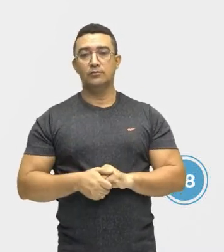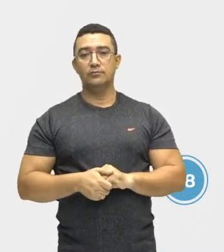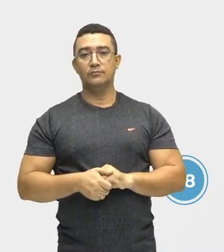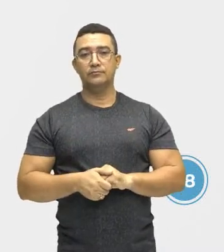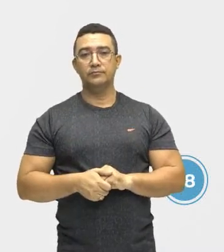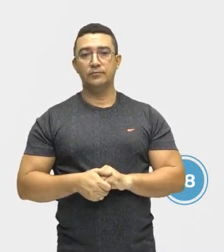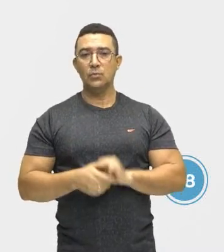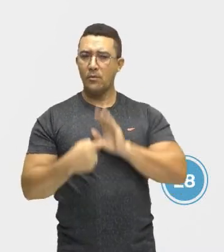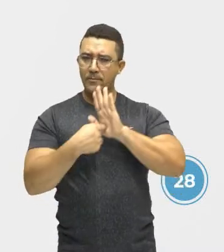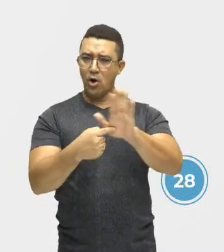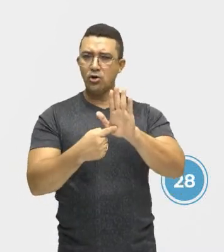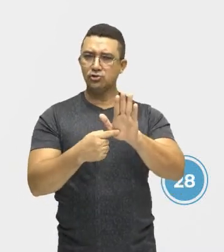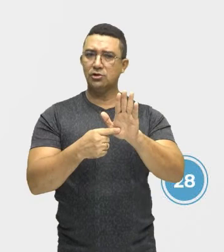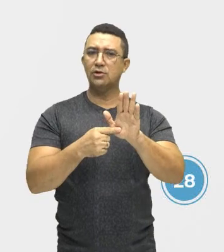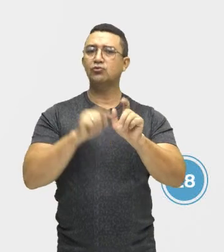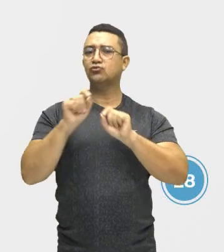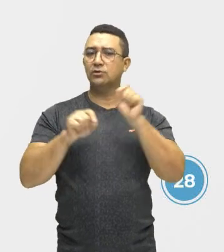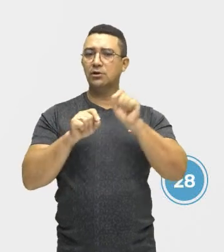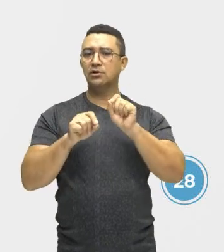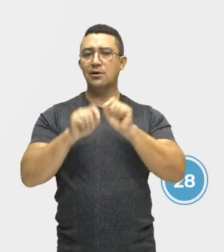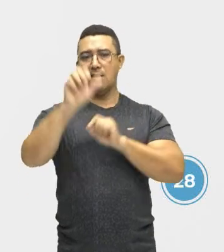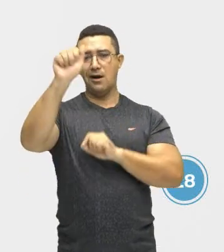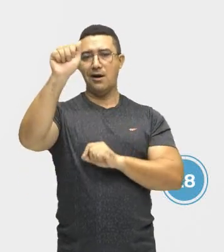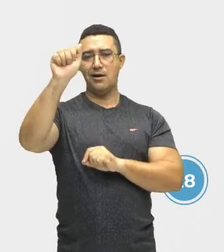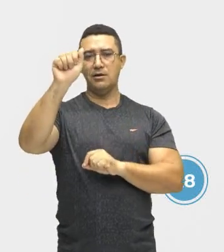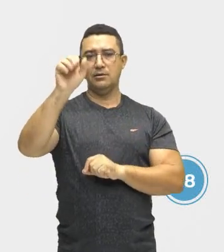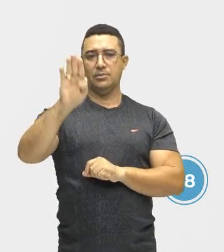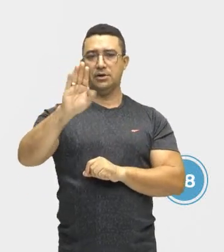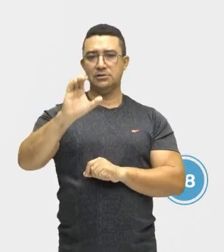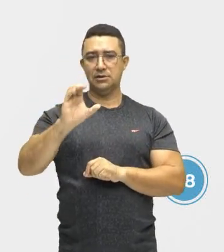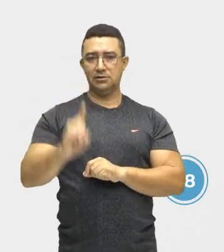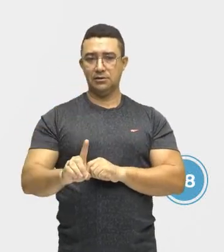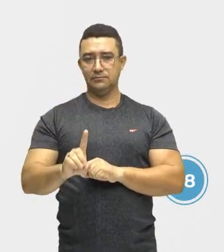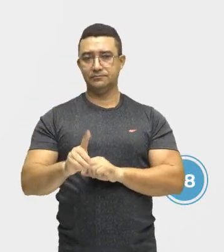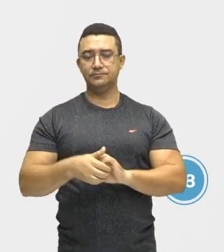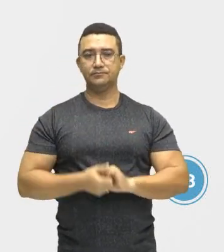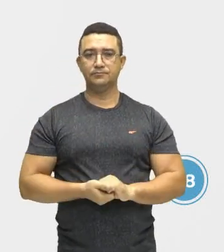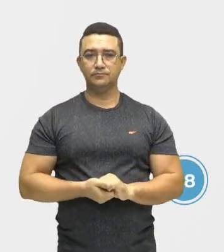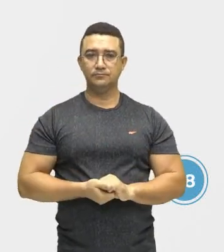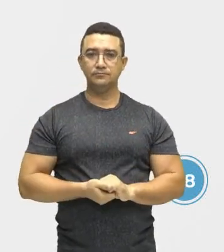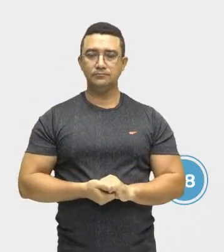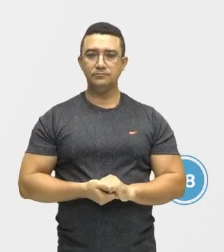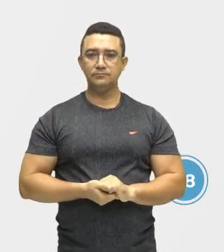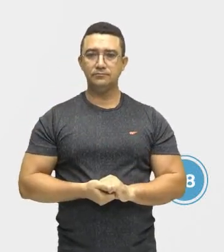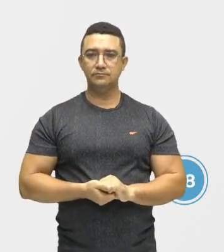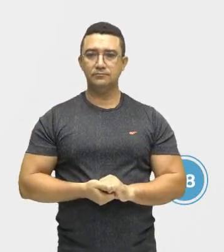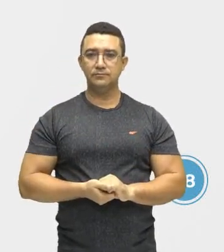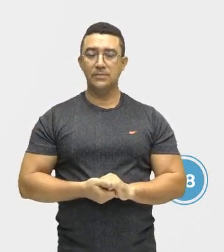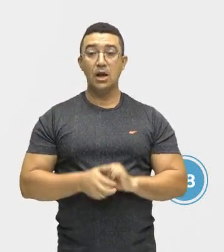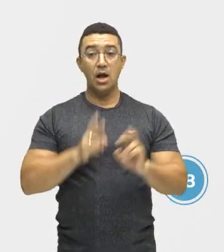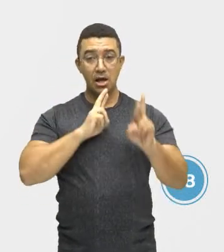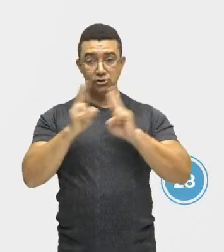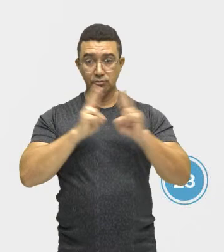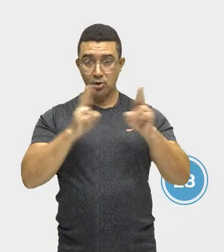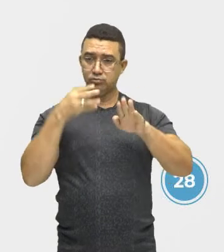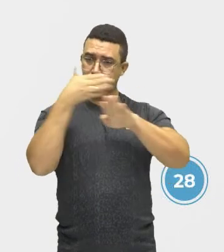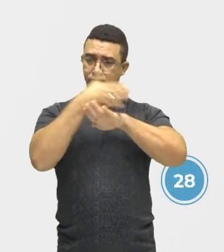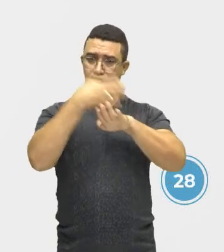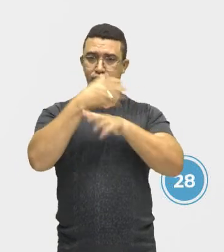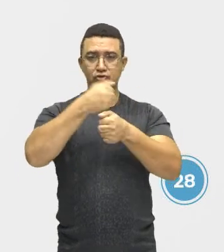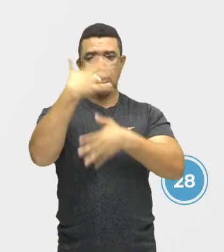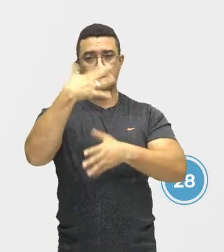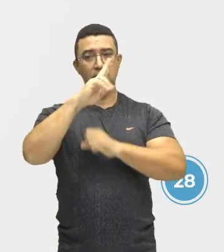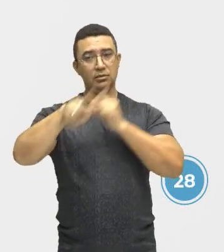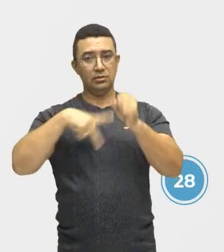é um predicativo do sujeito, se é um aposto ou se é um objeto direto. Muito bem. Respondam, participe no chat. Daqui